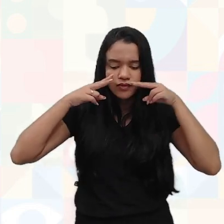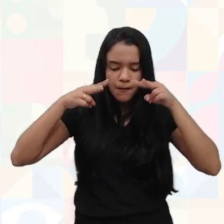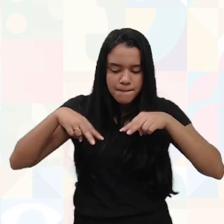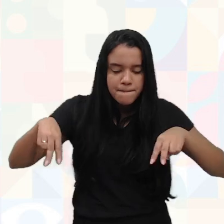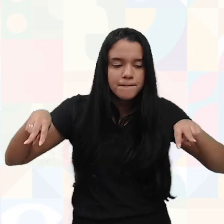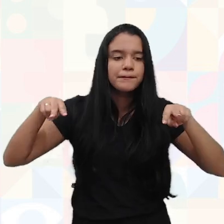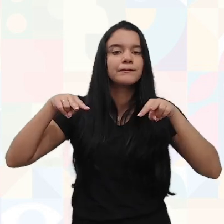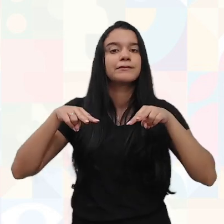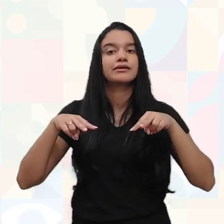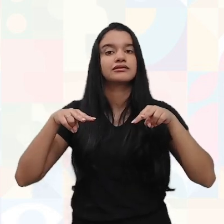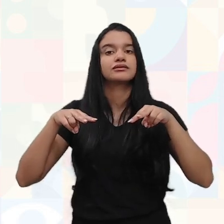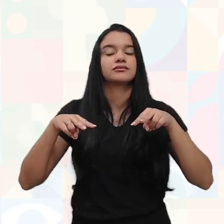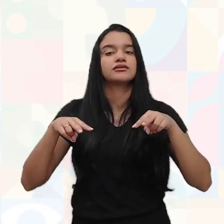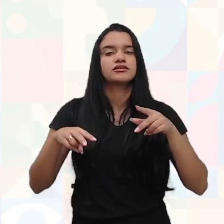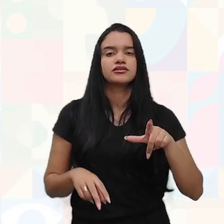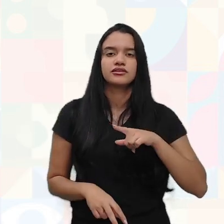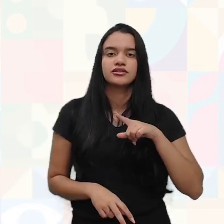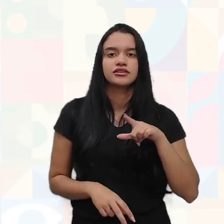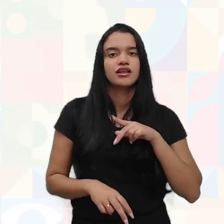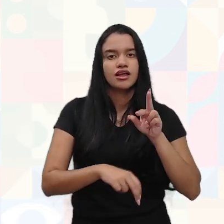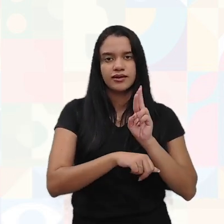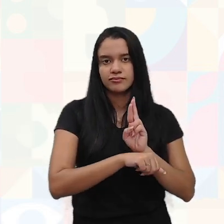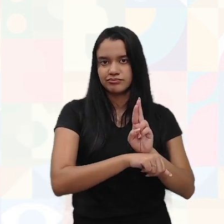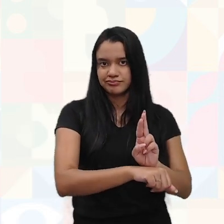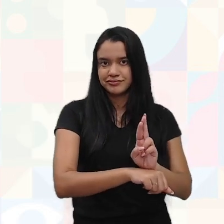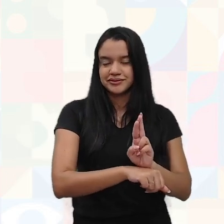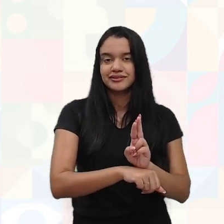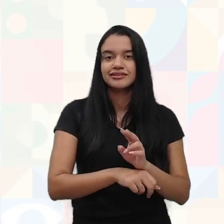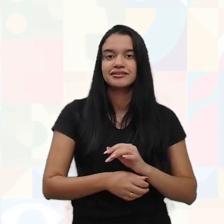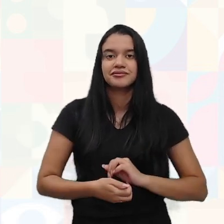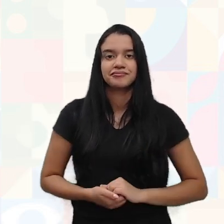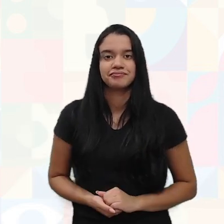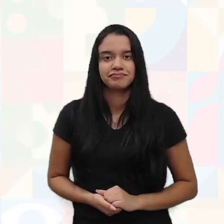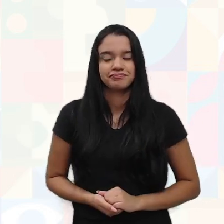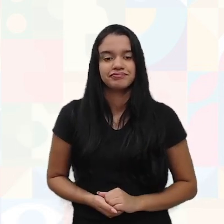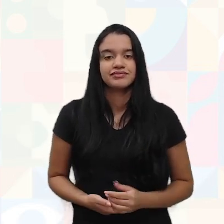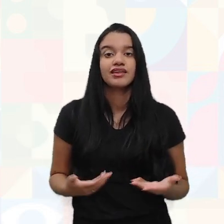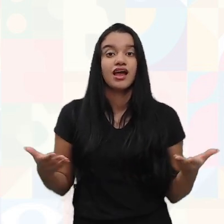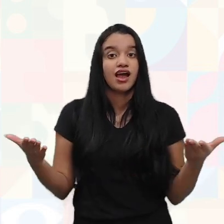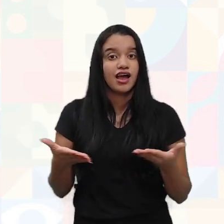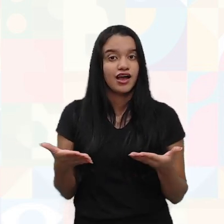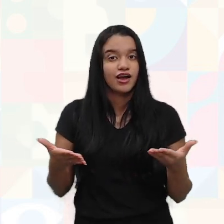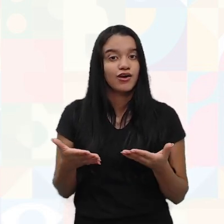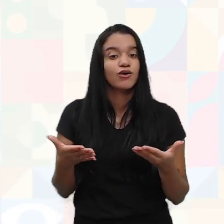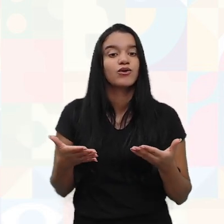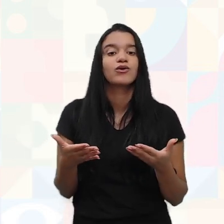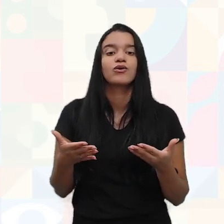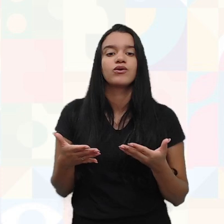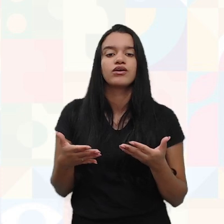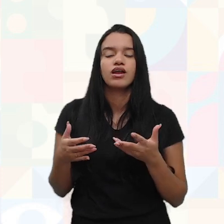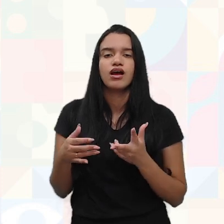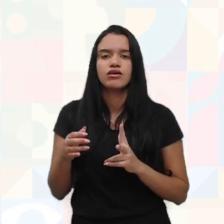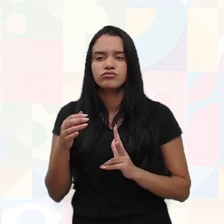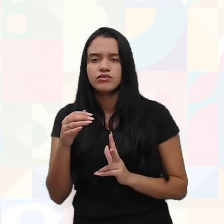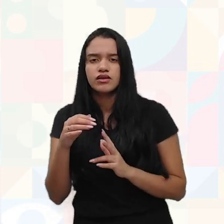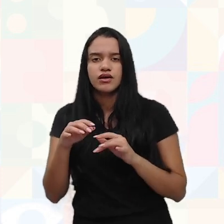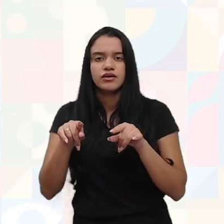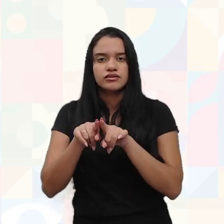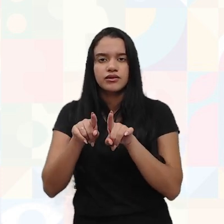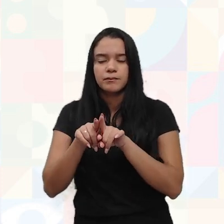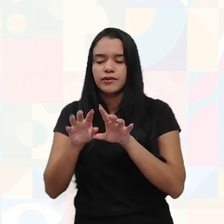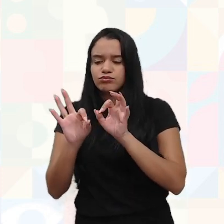paralelamente a isso, e a gente tem a representação da planta baixa. Os cortes também são muito importantes, né? O sistema